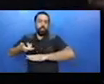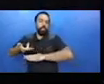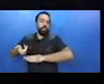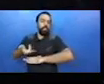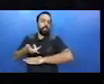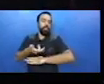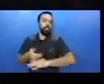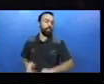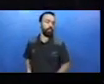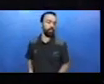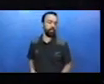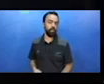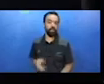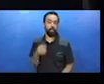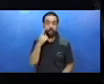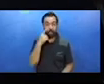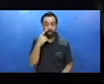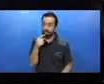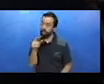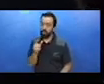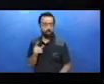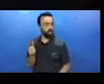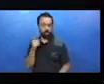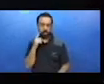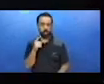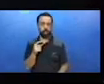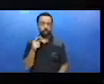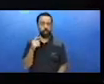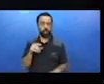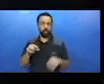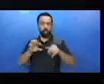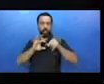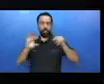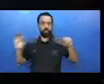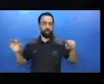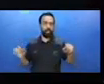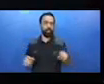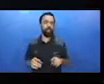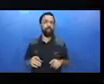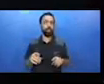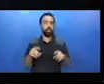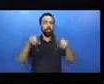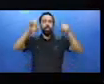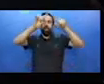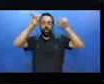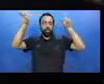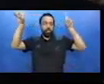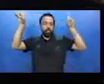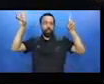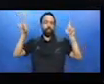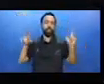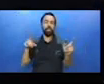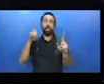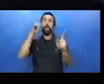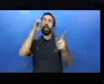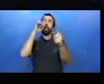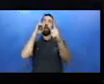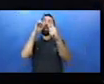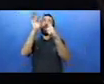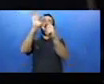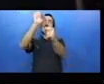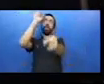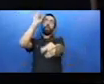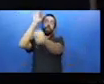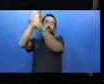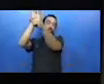cima, ele não enxerga a borda da piscina. Então, em cima das piscinas, assim, tem uma bandeirinha indicando quanto de distância ainda